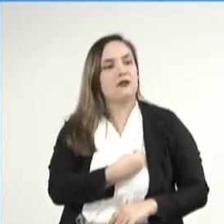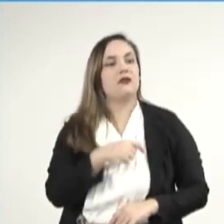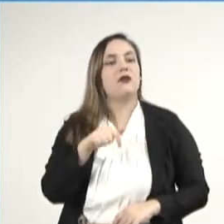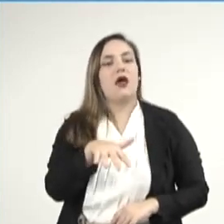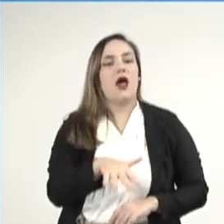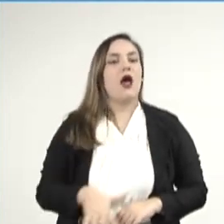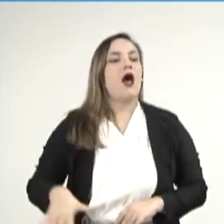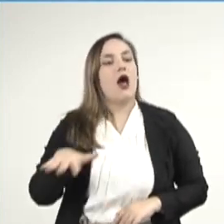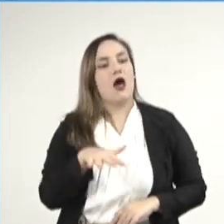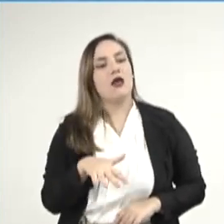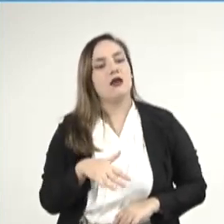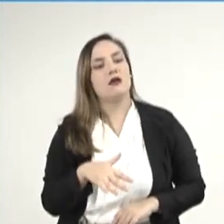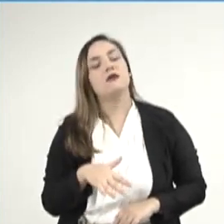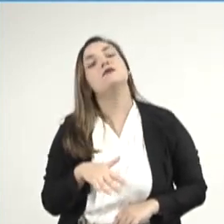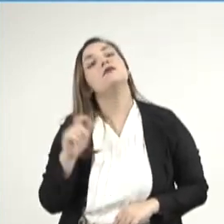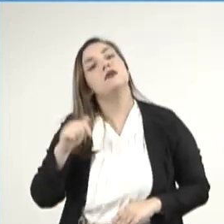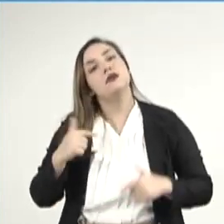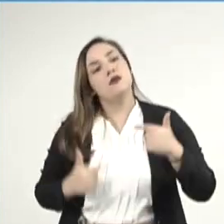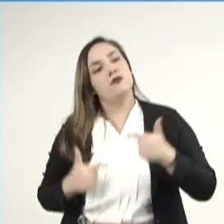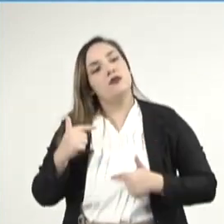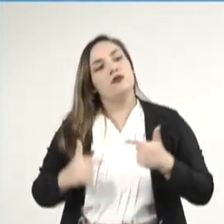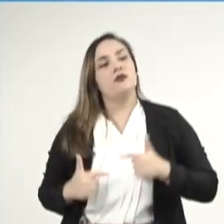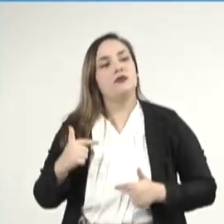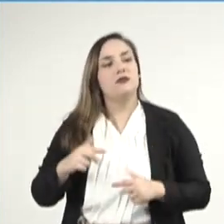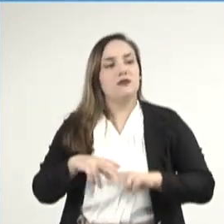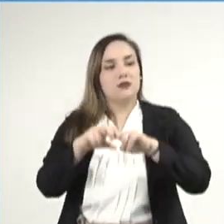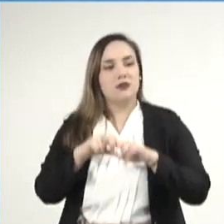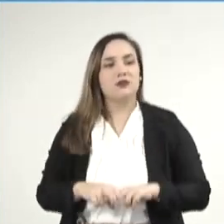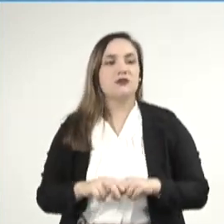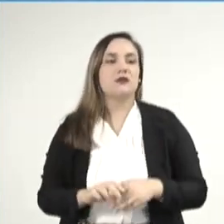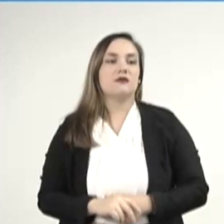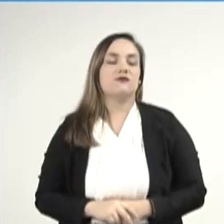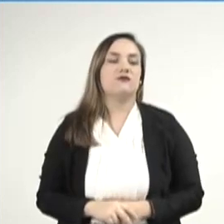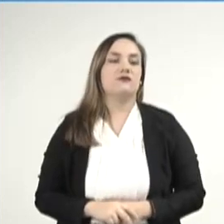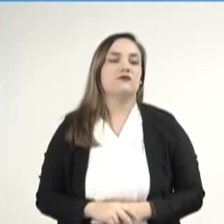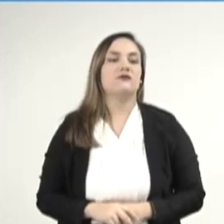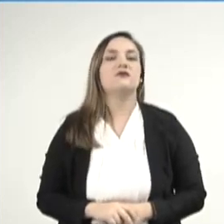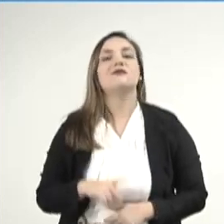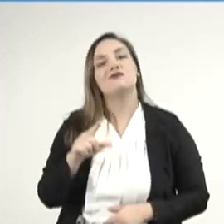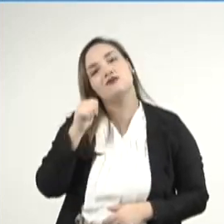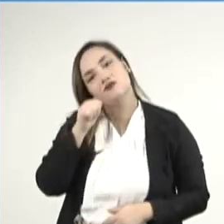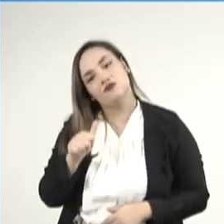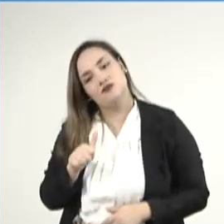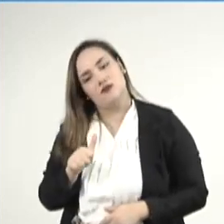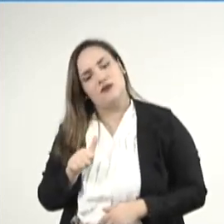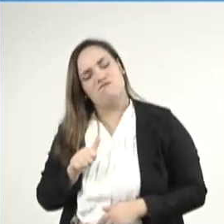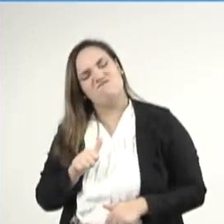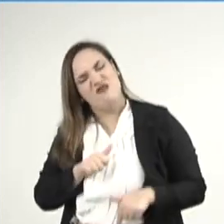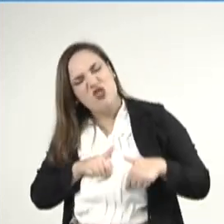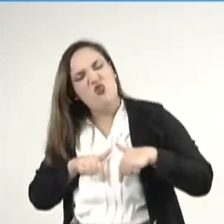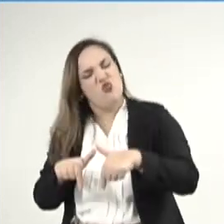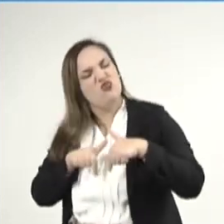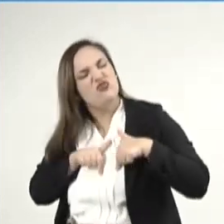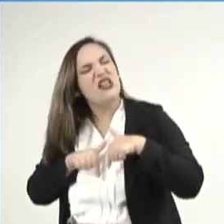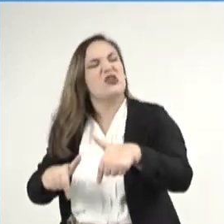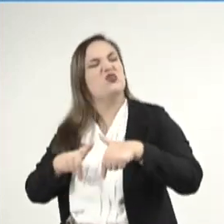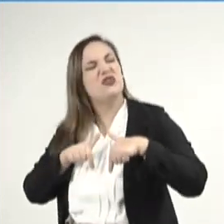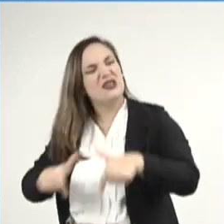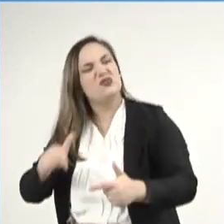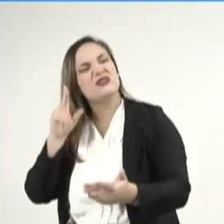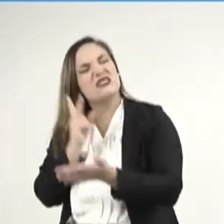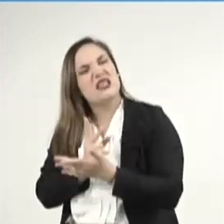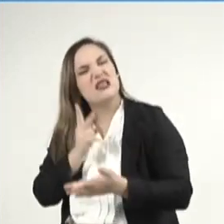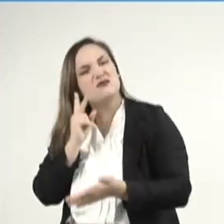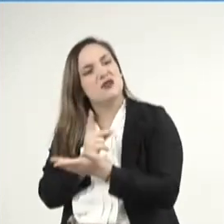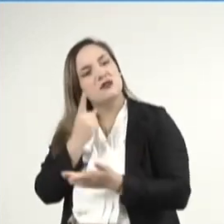desses setores excluídos na política. E por ser atuante, uma defensora dos